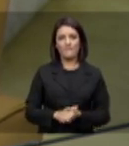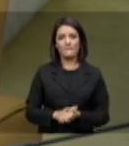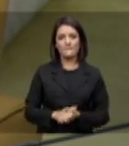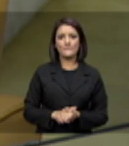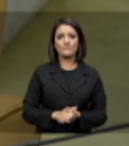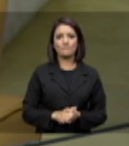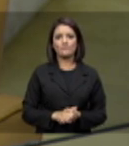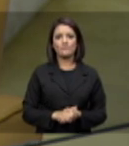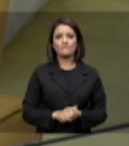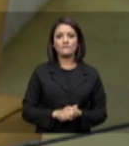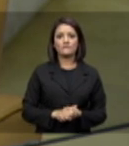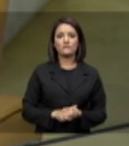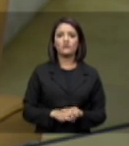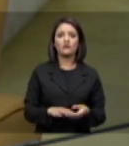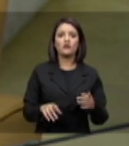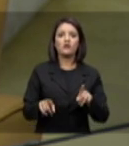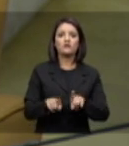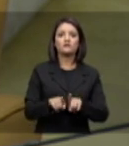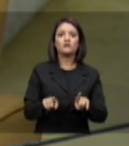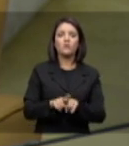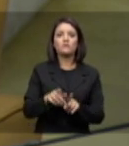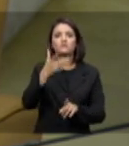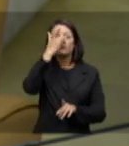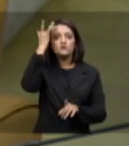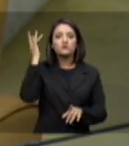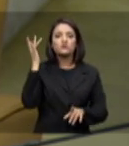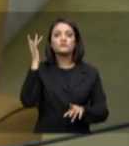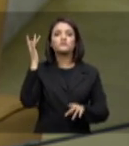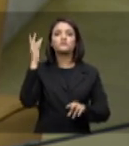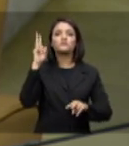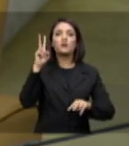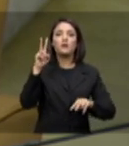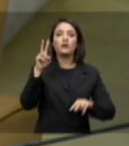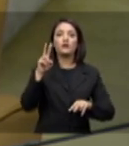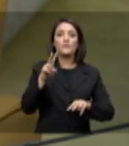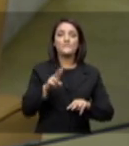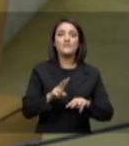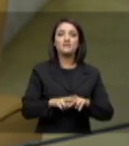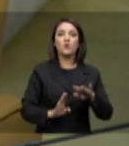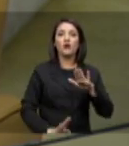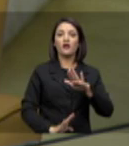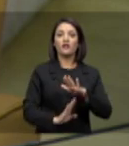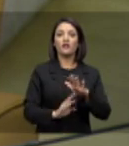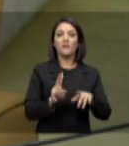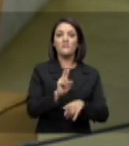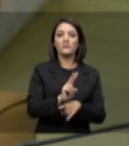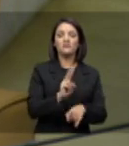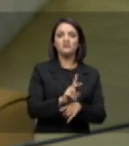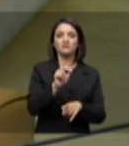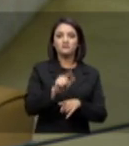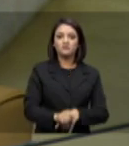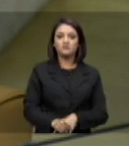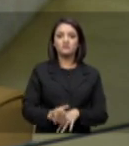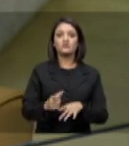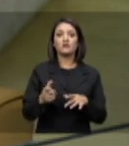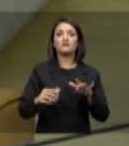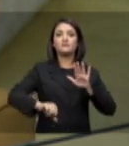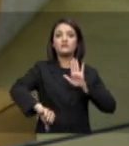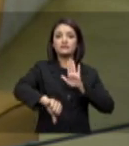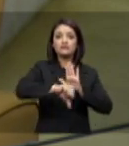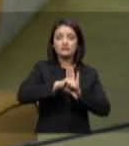medidas alternativas à presos em flagrante ante o cometimento de crime sem violência